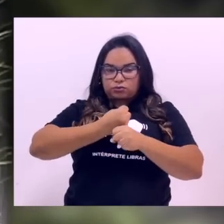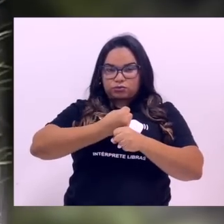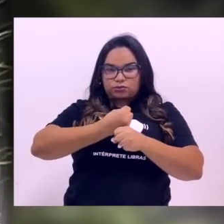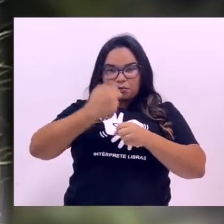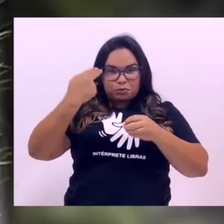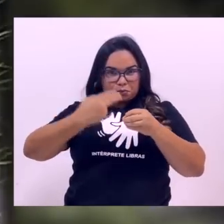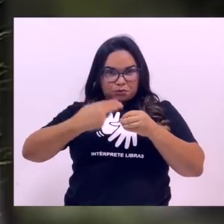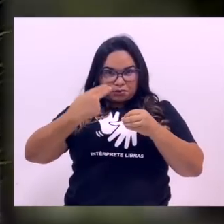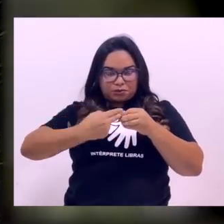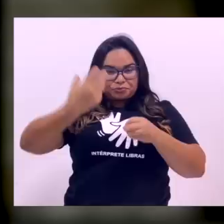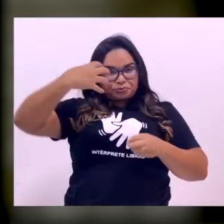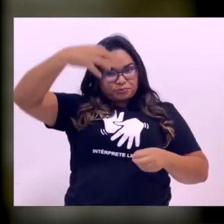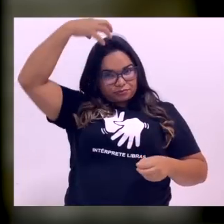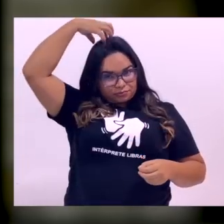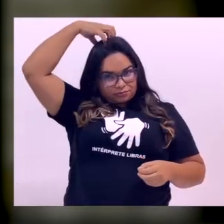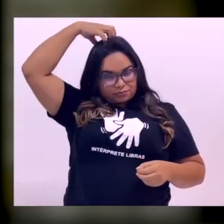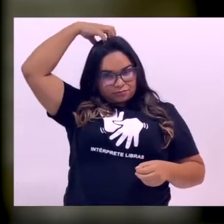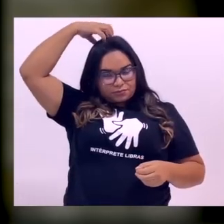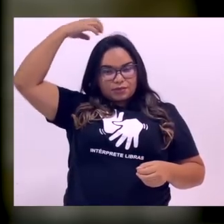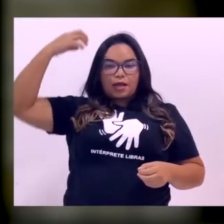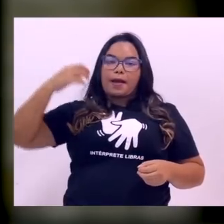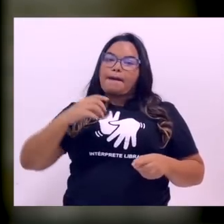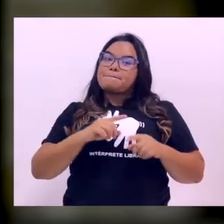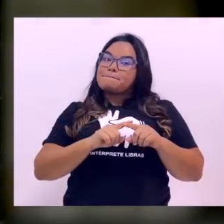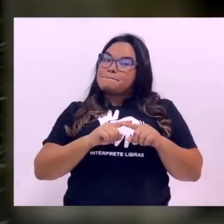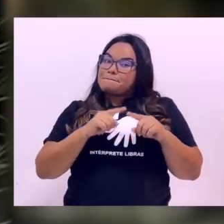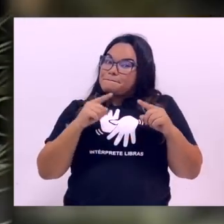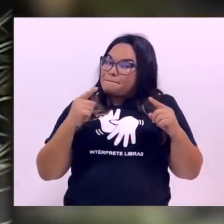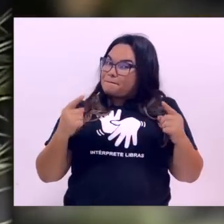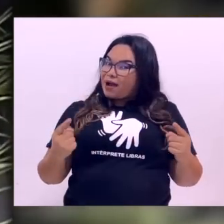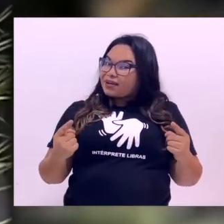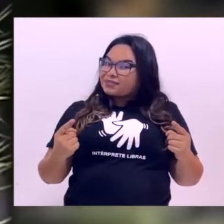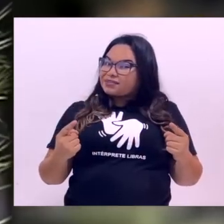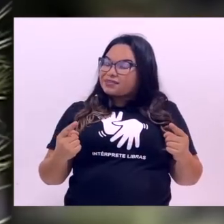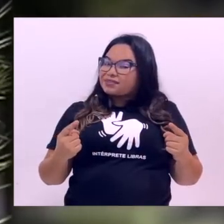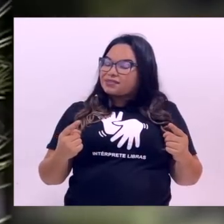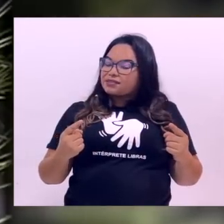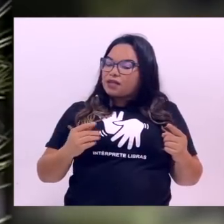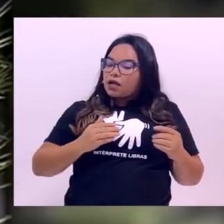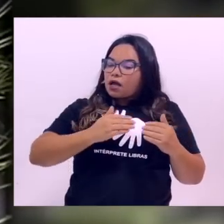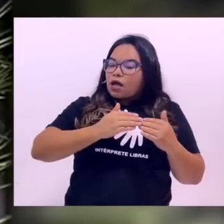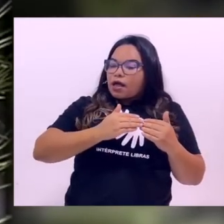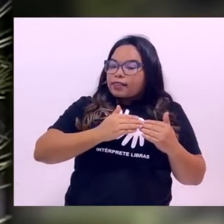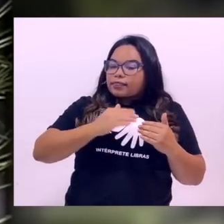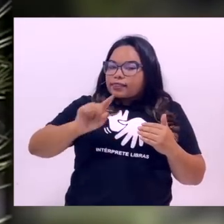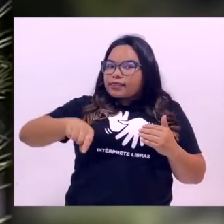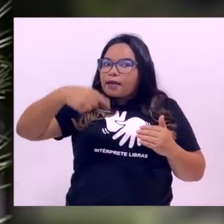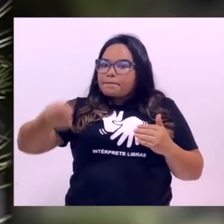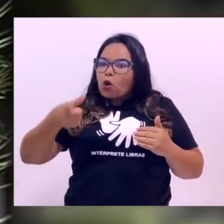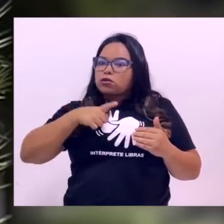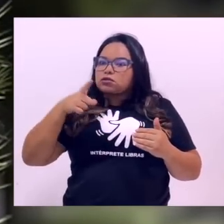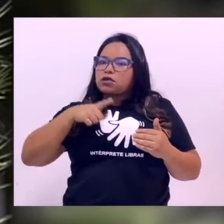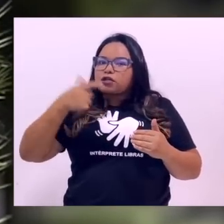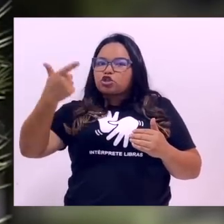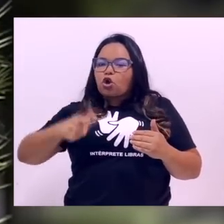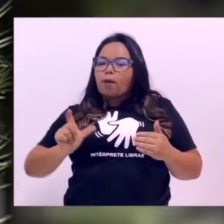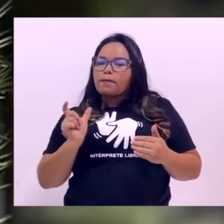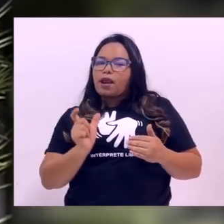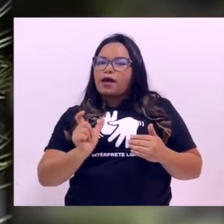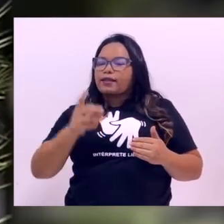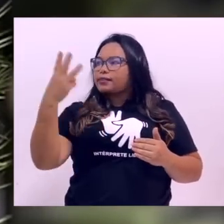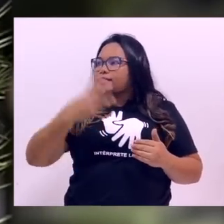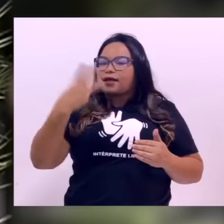ano, no reinado de Nabucodonosor. Mas então, um pouco mais adiante, se diz no terceiro